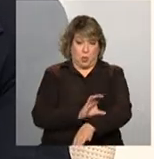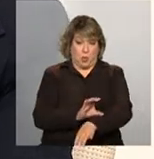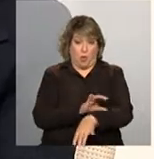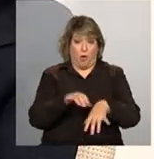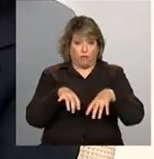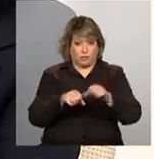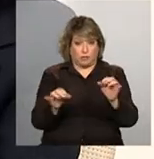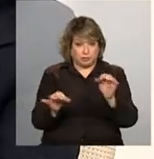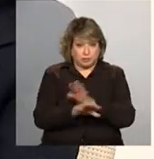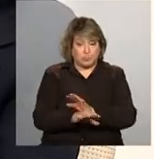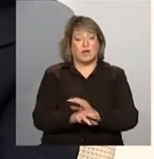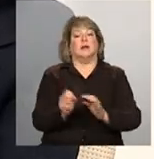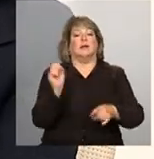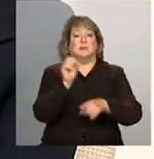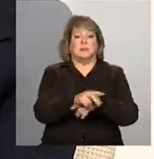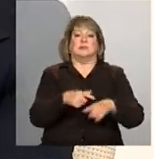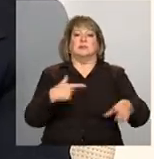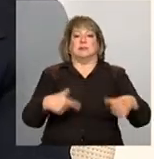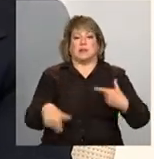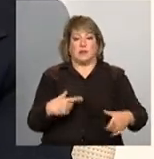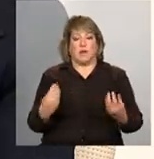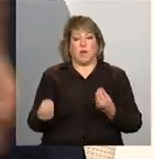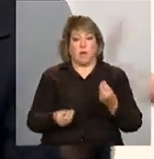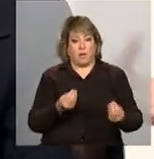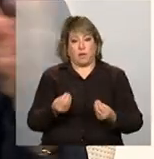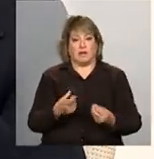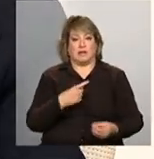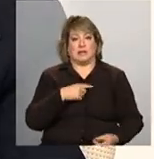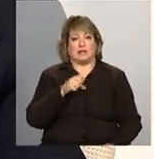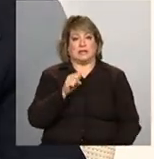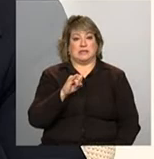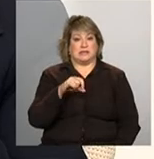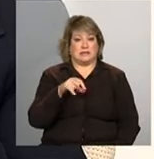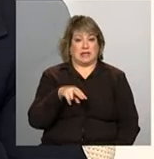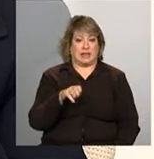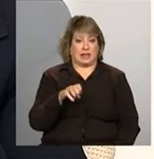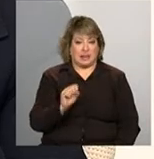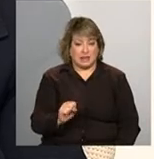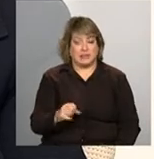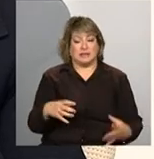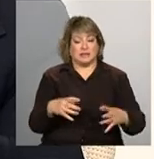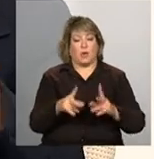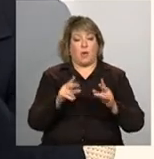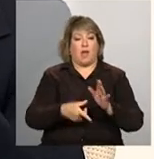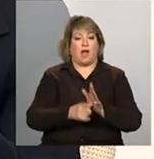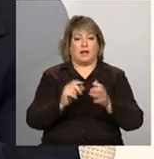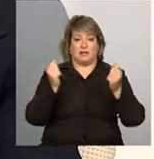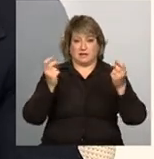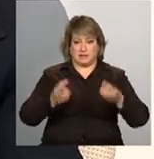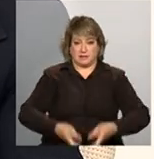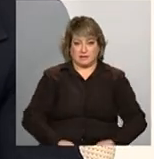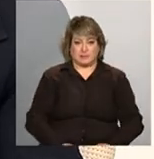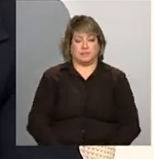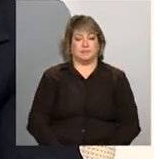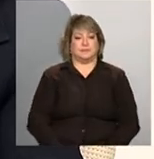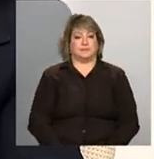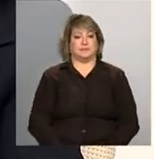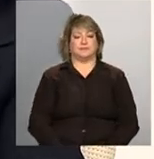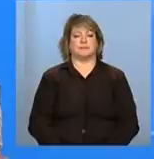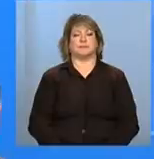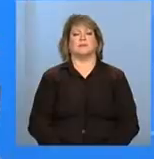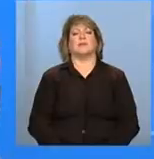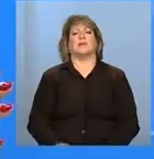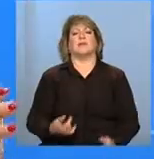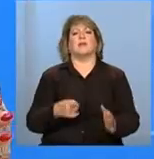né, para a situação de trabalho, através dos CINES, como foi explicado no bloco anterior, não é? Com essa parceria. Elira, então, é